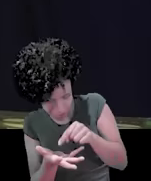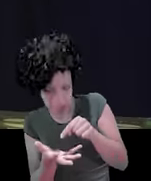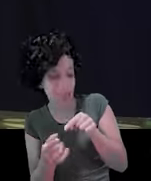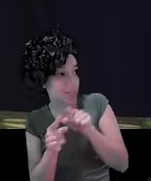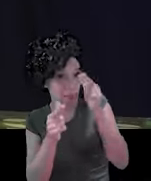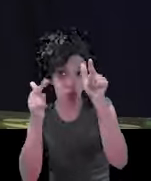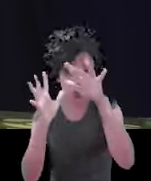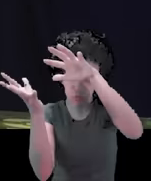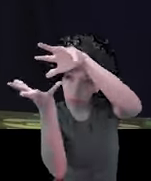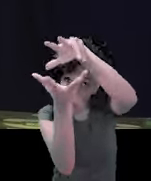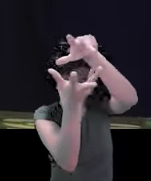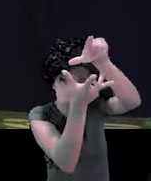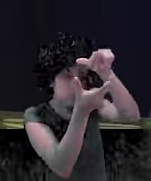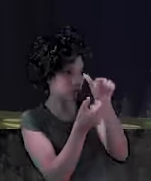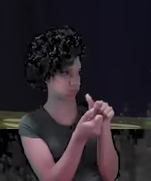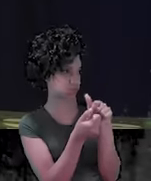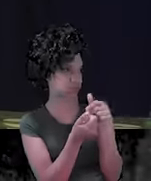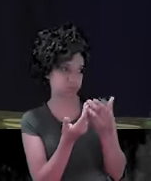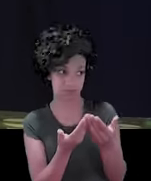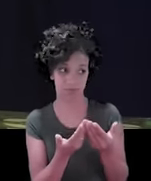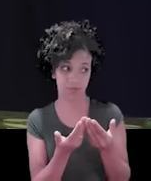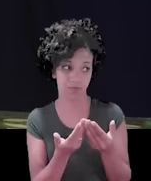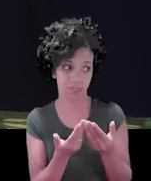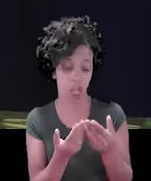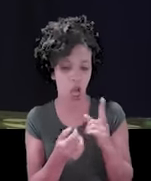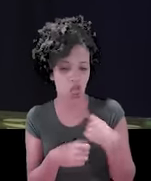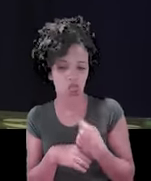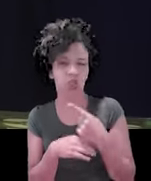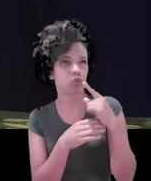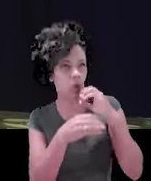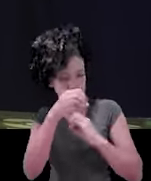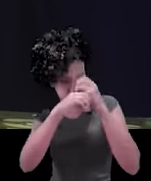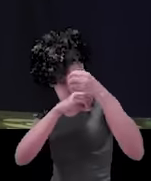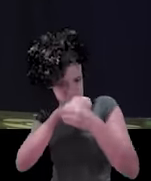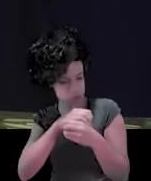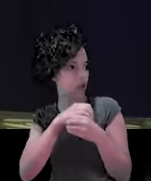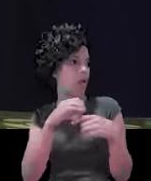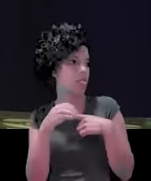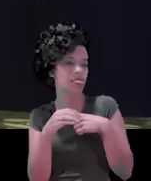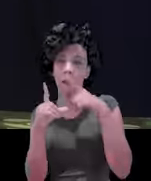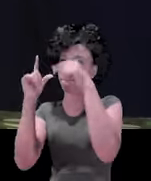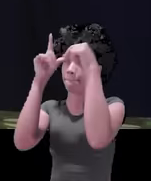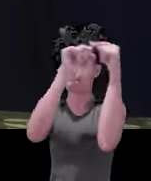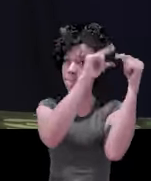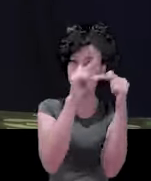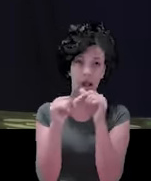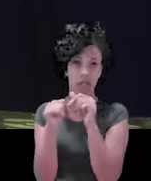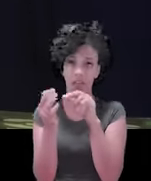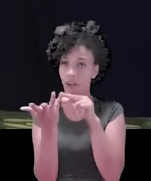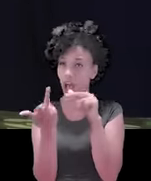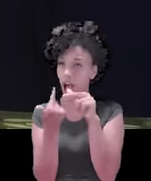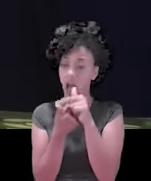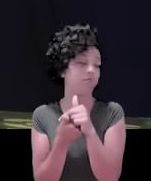aplicam os quilômetros é e sai do nosso sistema solar para nossa galáxia tem bilhões de estrelas Kombi hoje